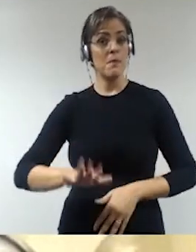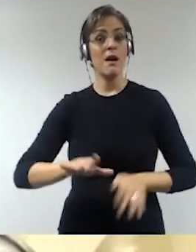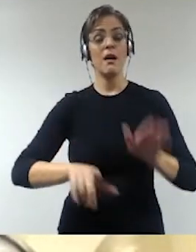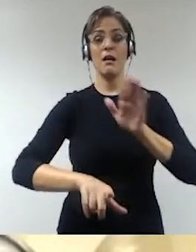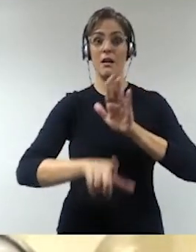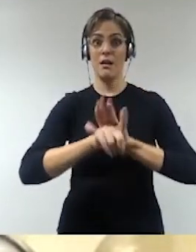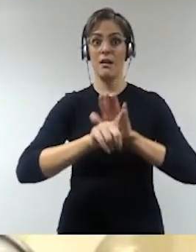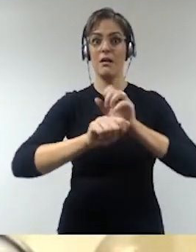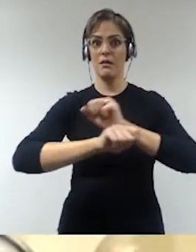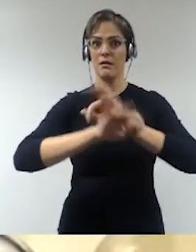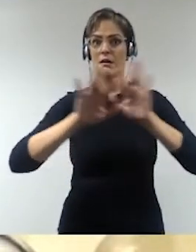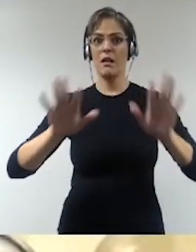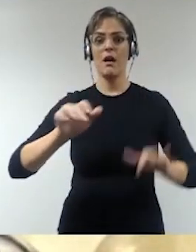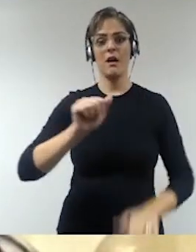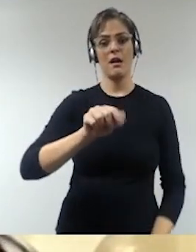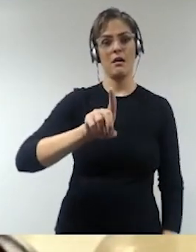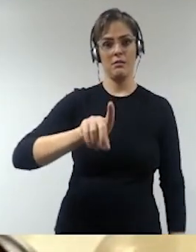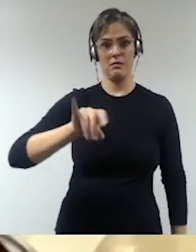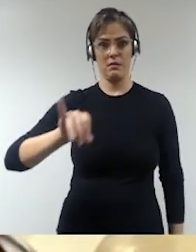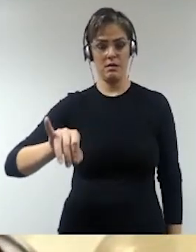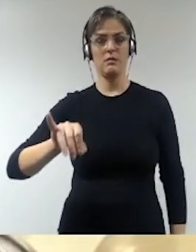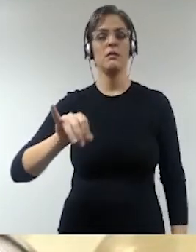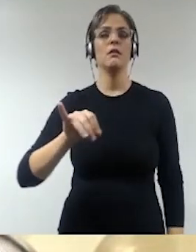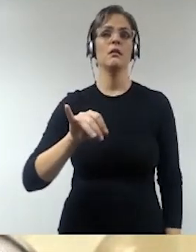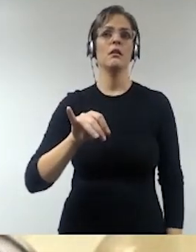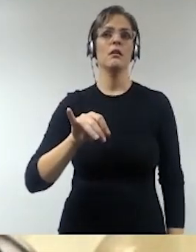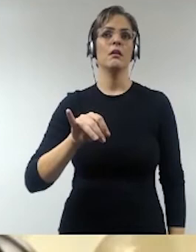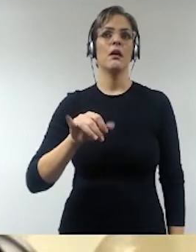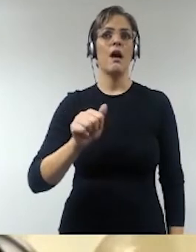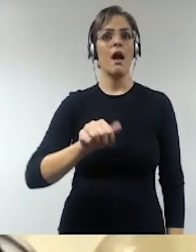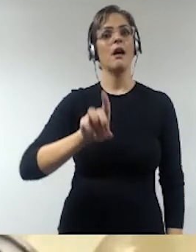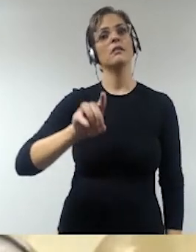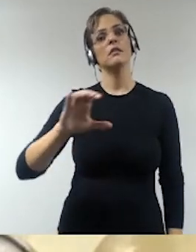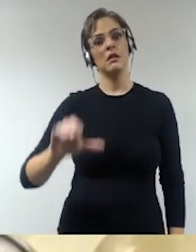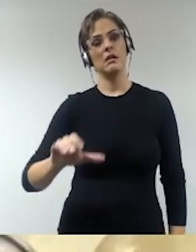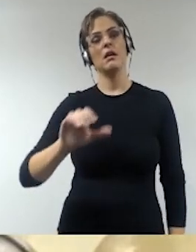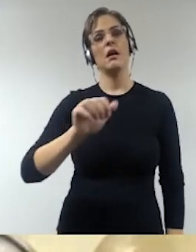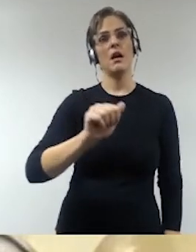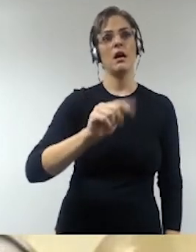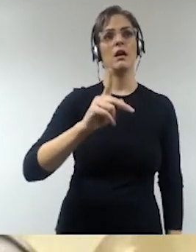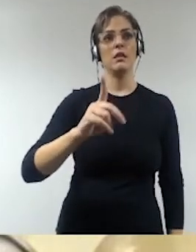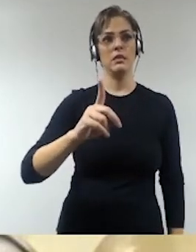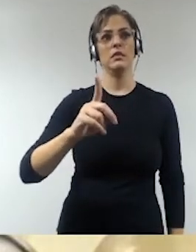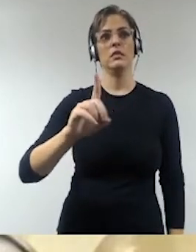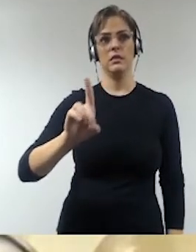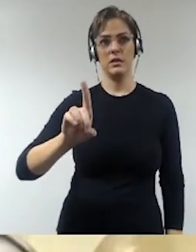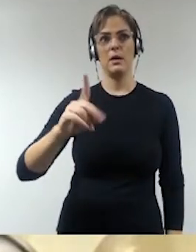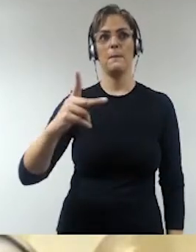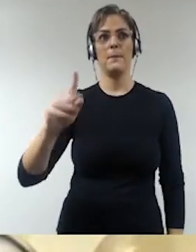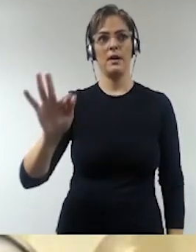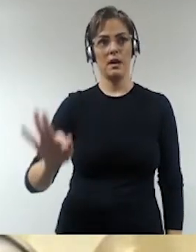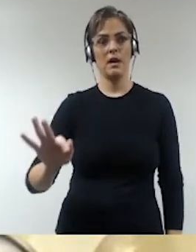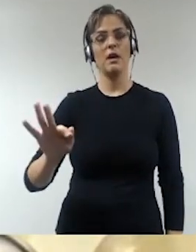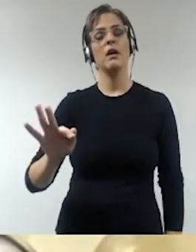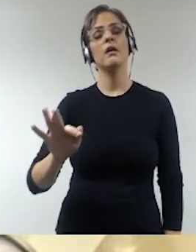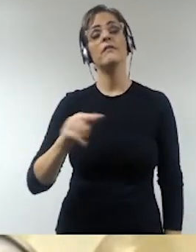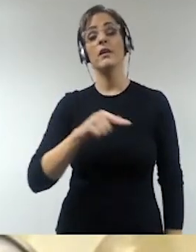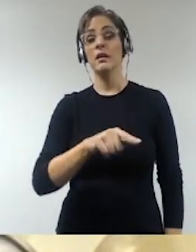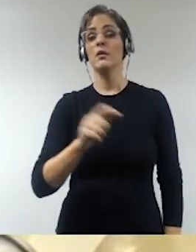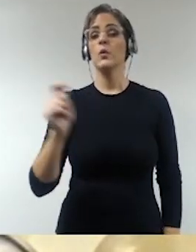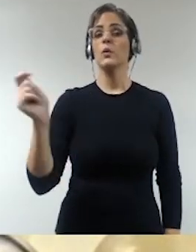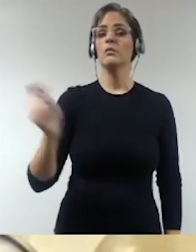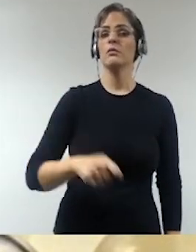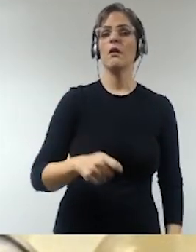disciplina o procedimento da ADI, da ADC e da ADPF, eu tenho a possibilidade